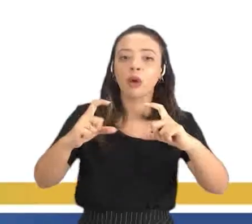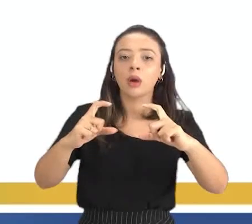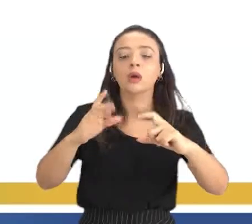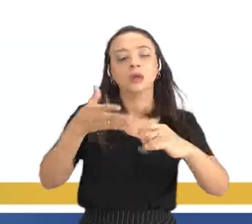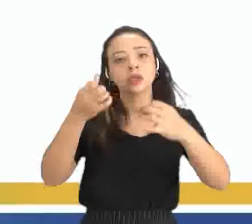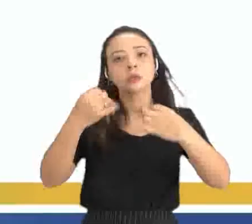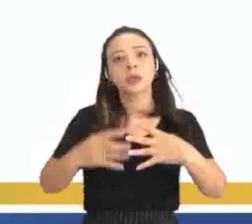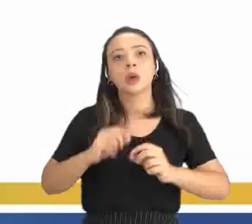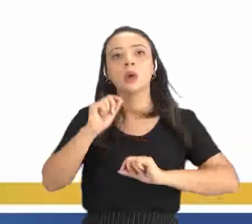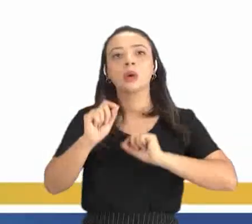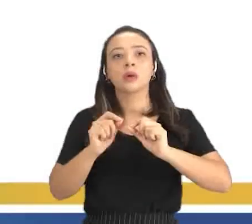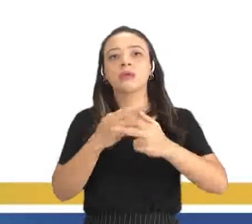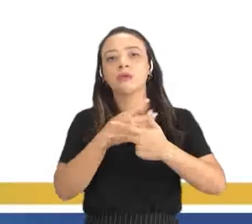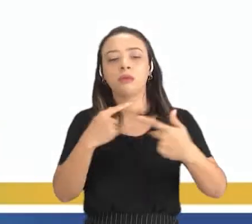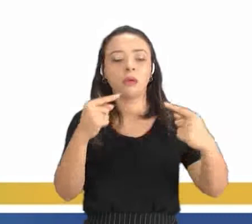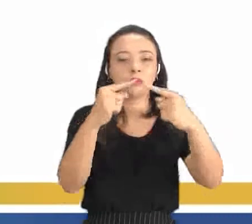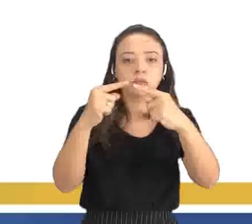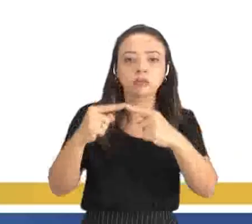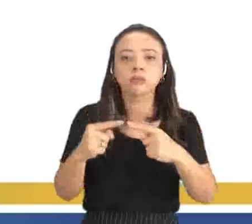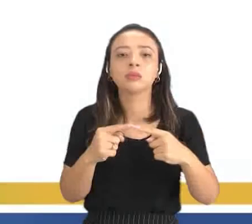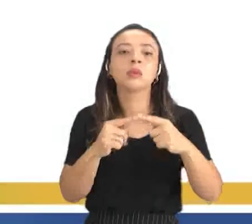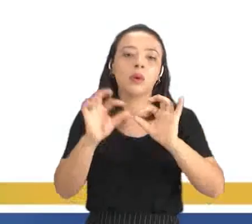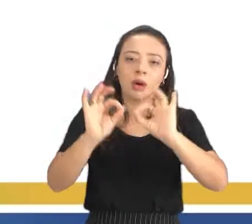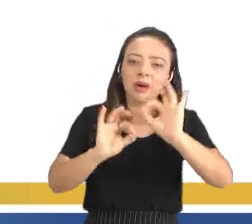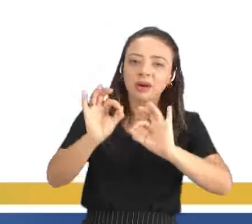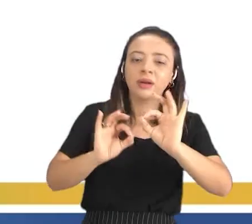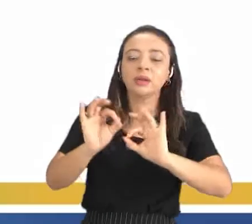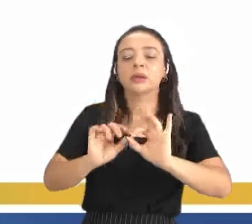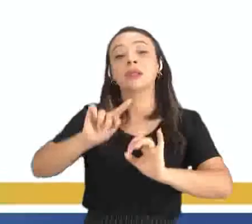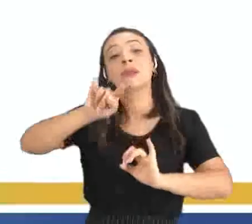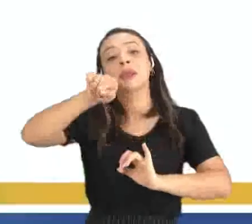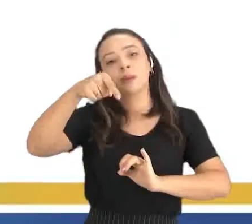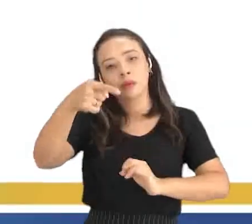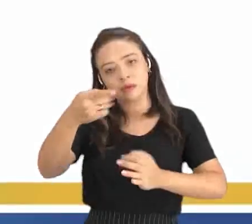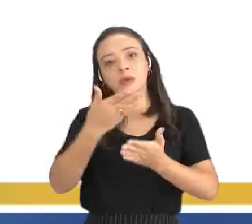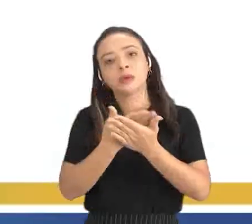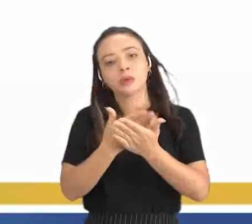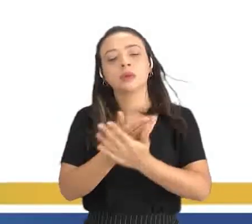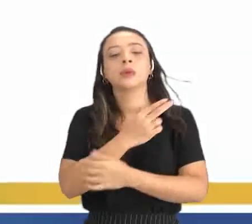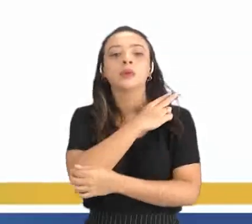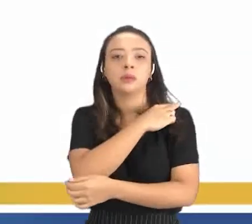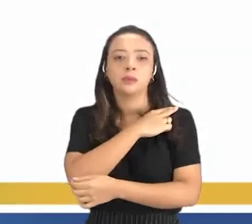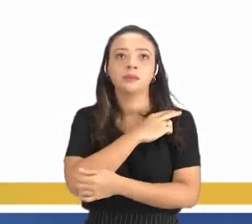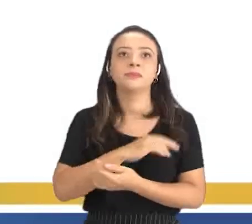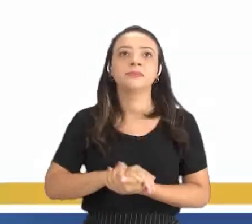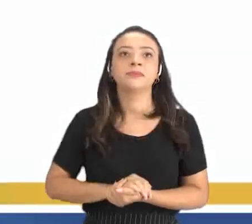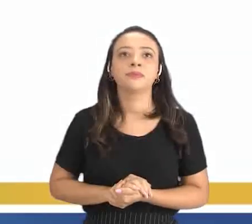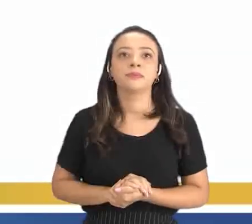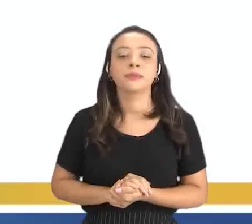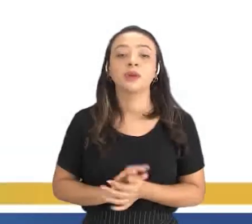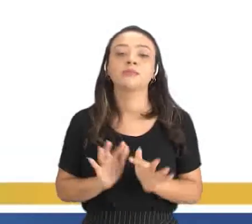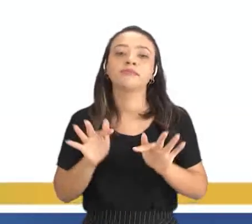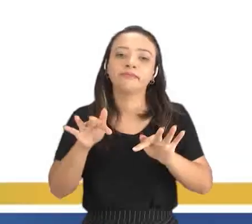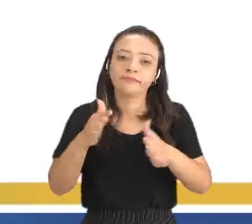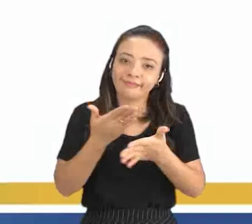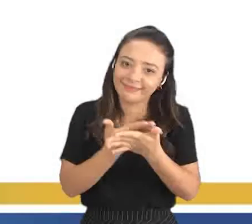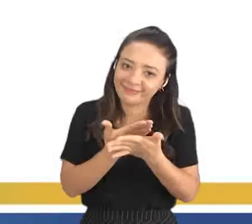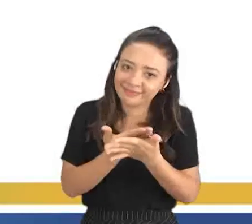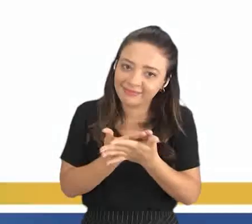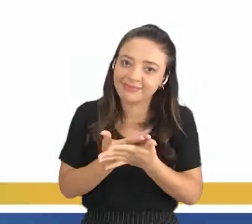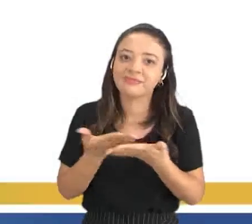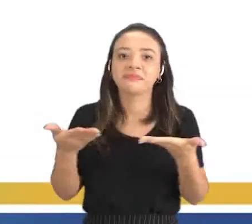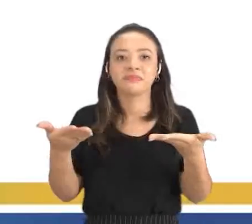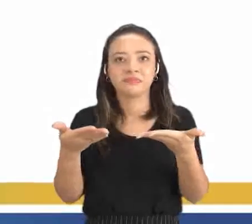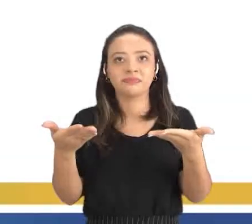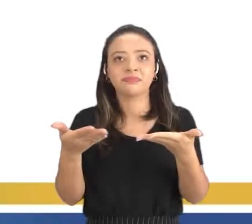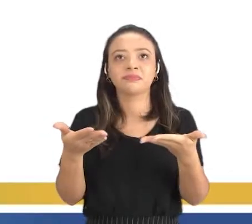de permutação, combinação e arranjo, que são conteúdos que vocês vão ver lá no ensino médio. Então, finalizando a nossa aula